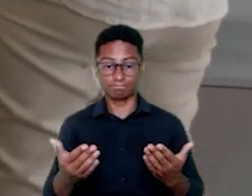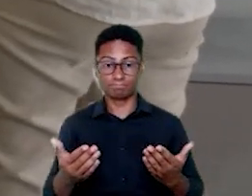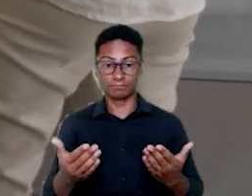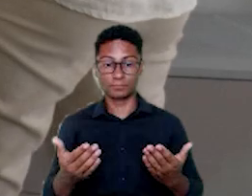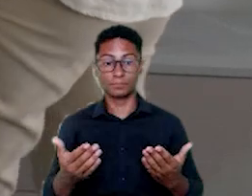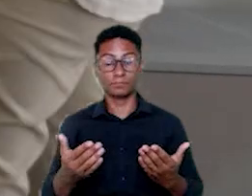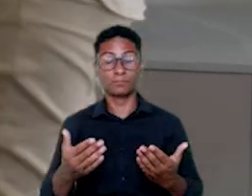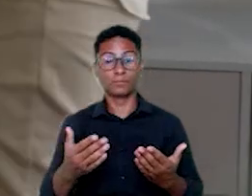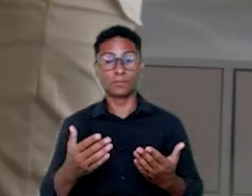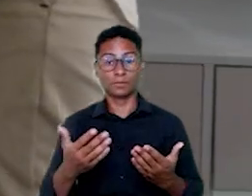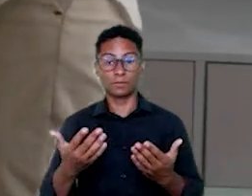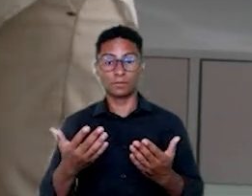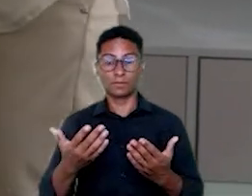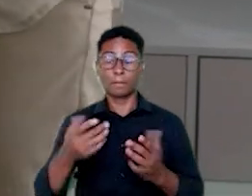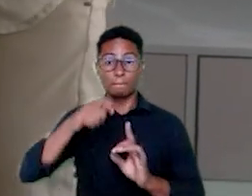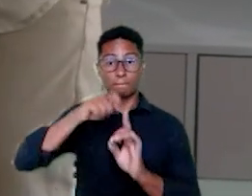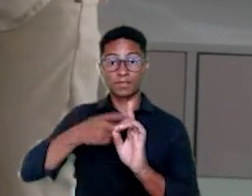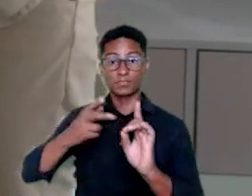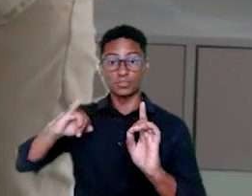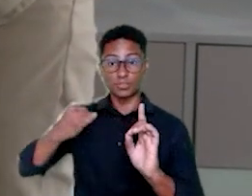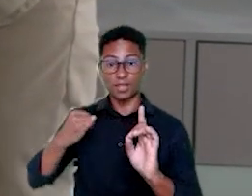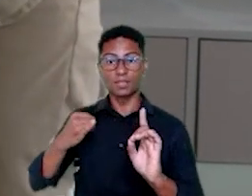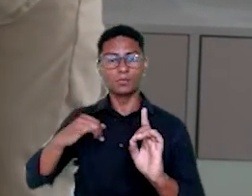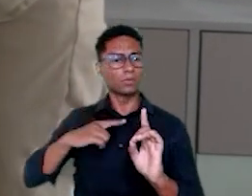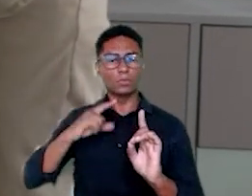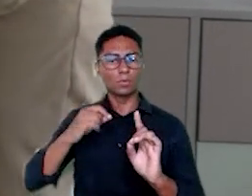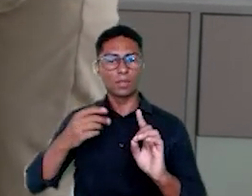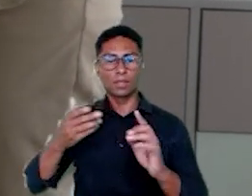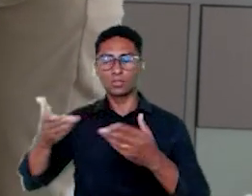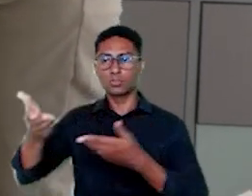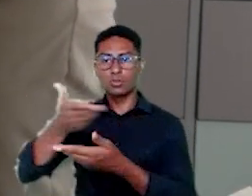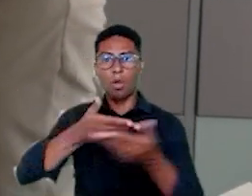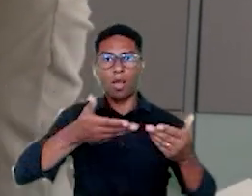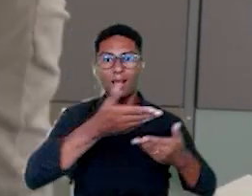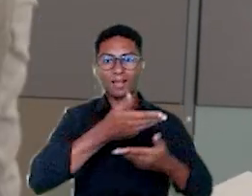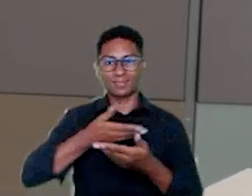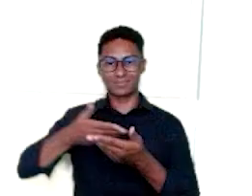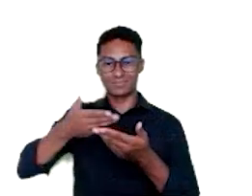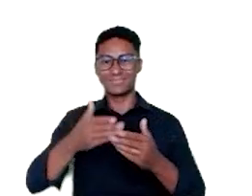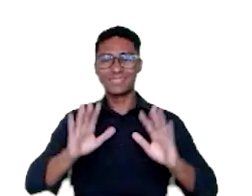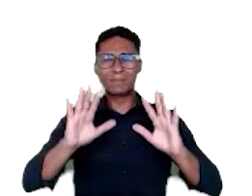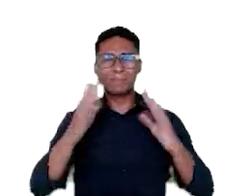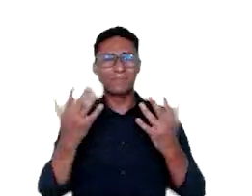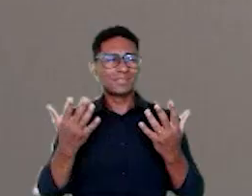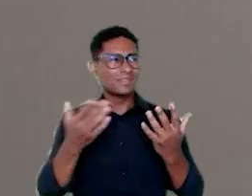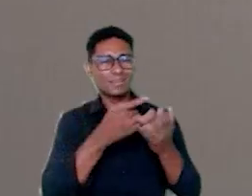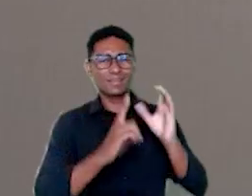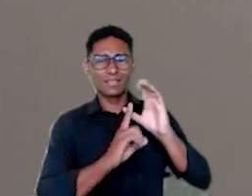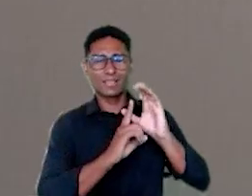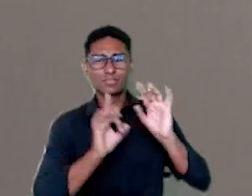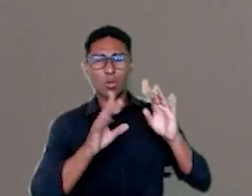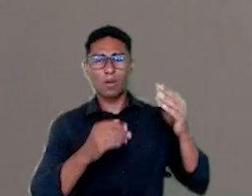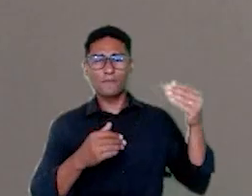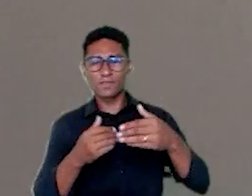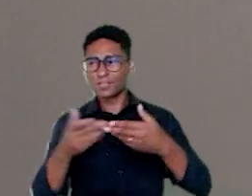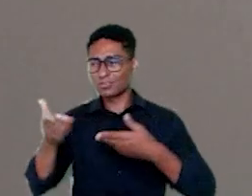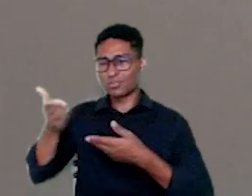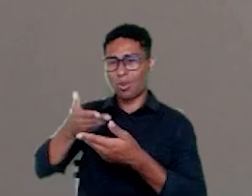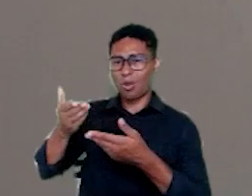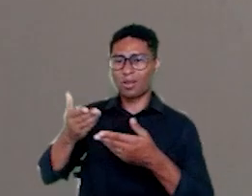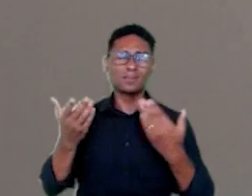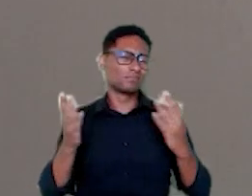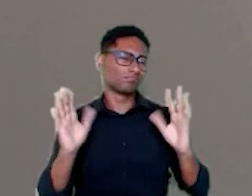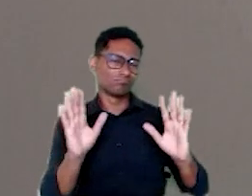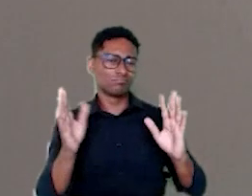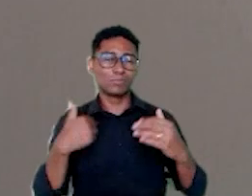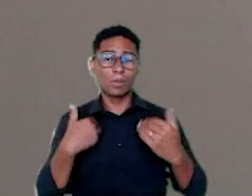um alto índice de troca em janeiro. Mas nós não queremos só ter esse cliente na loja para troca, nós queremos que ele consuma de outra forma.